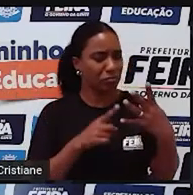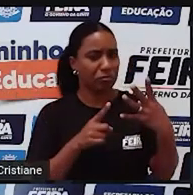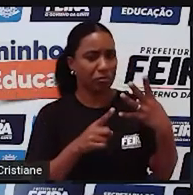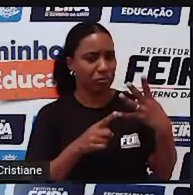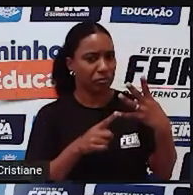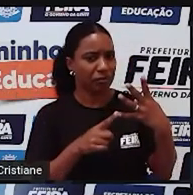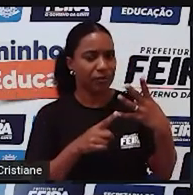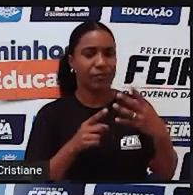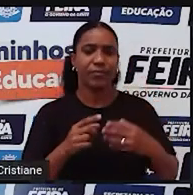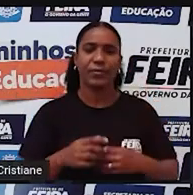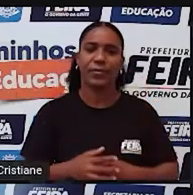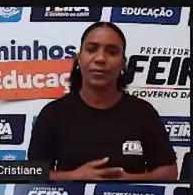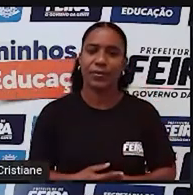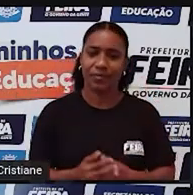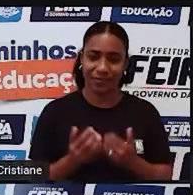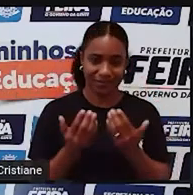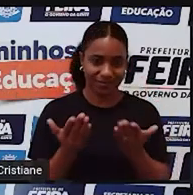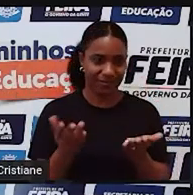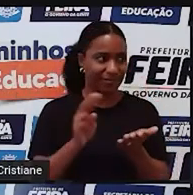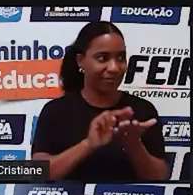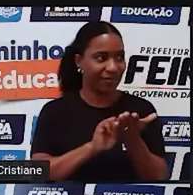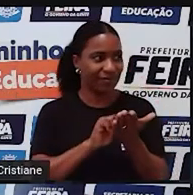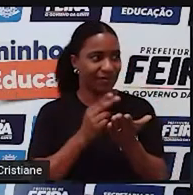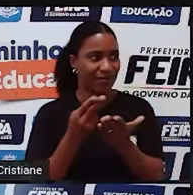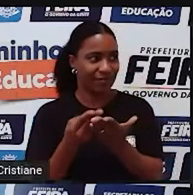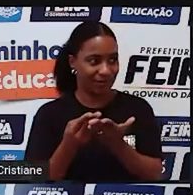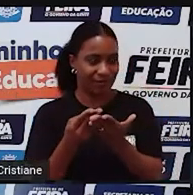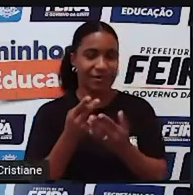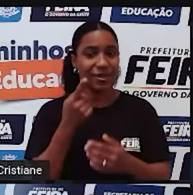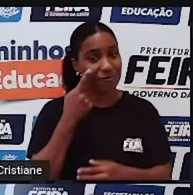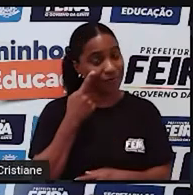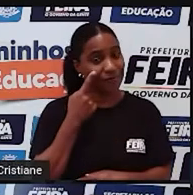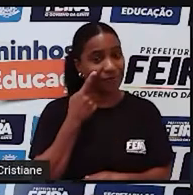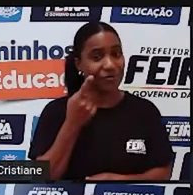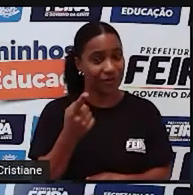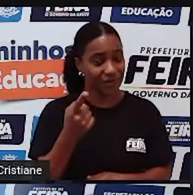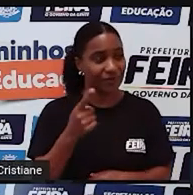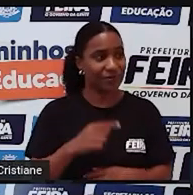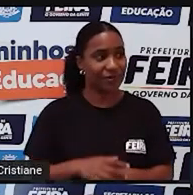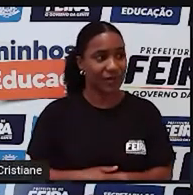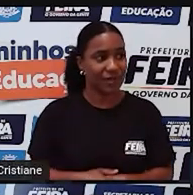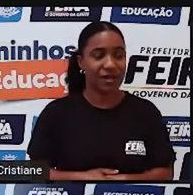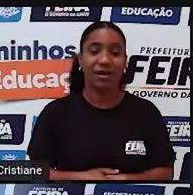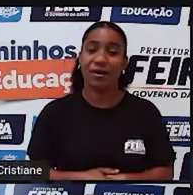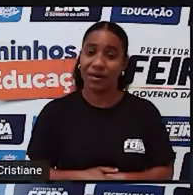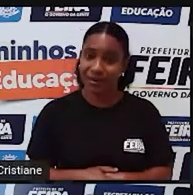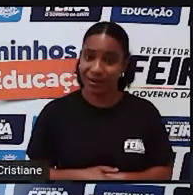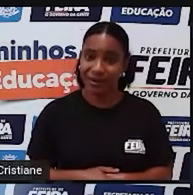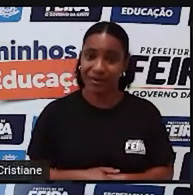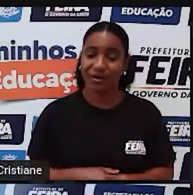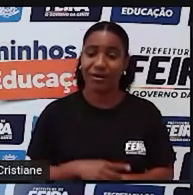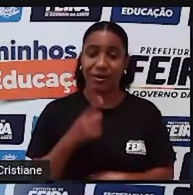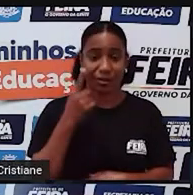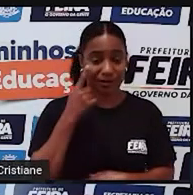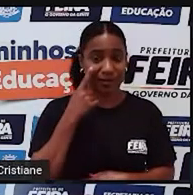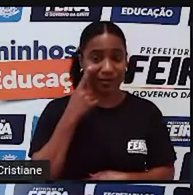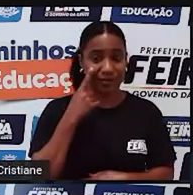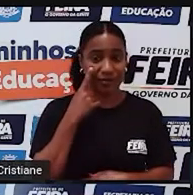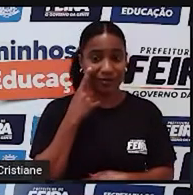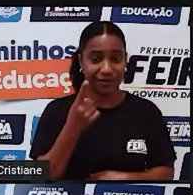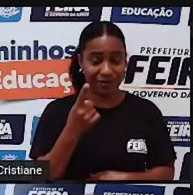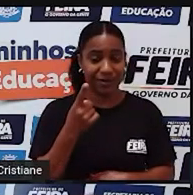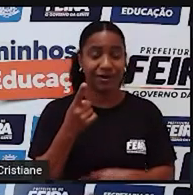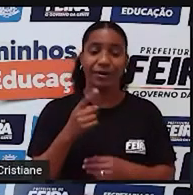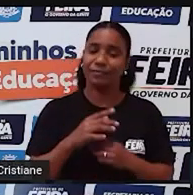bed. So, nós vamos utilizar good night quando nós estamos num determinado